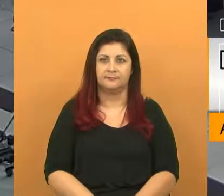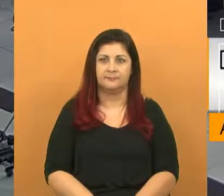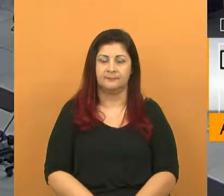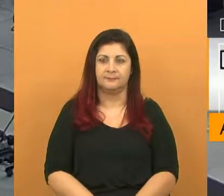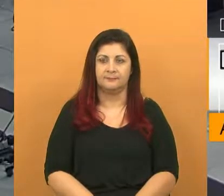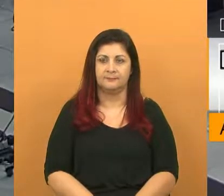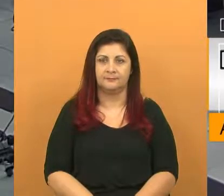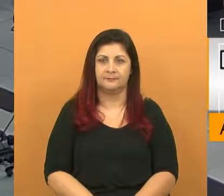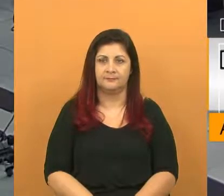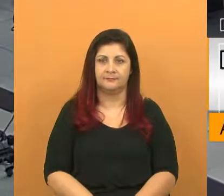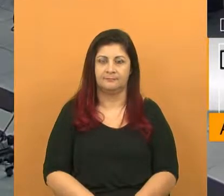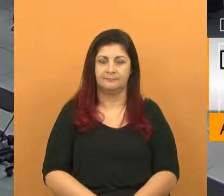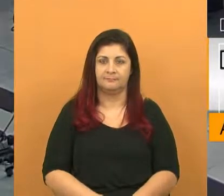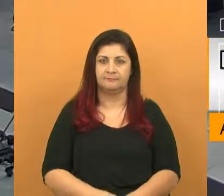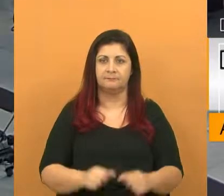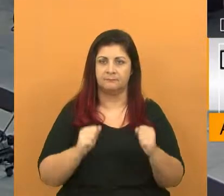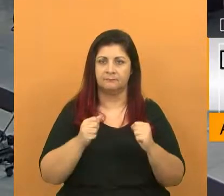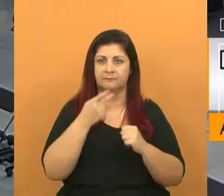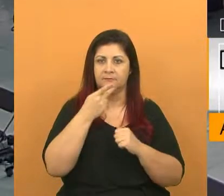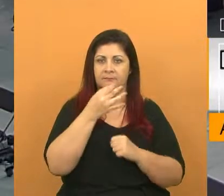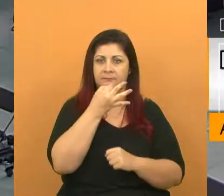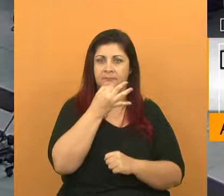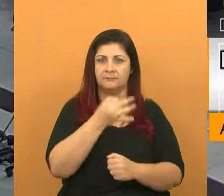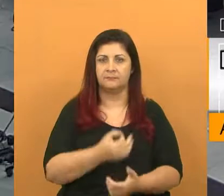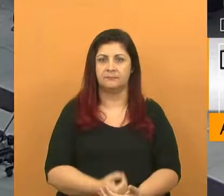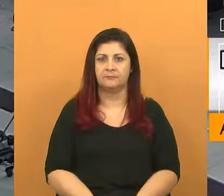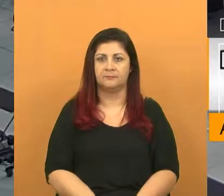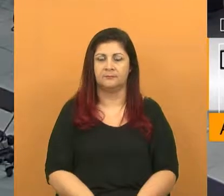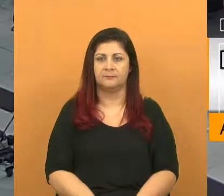o projeto continue a discussão